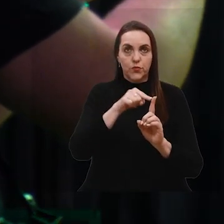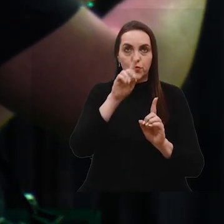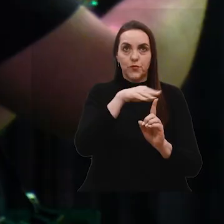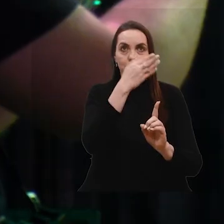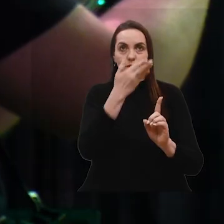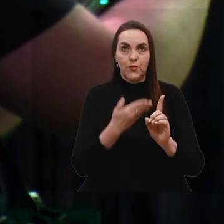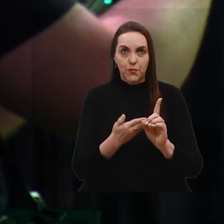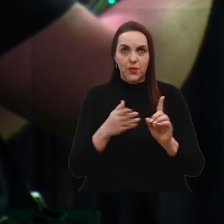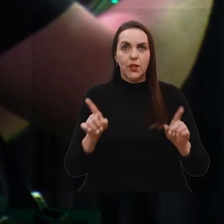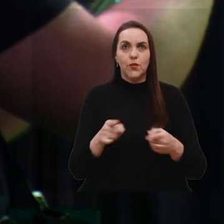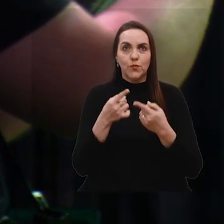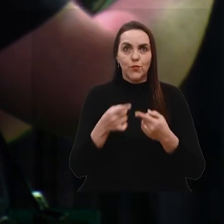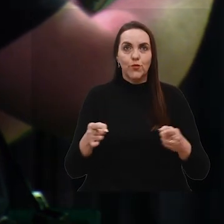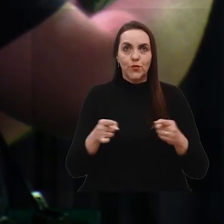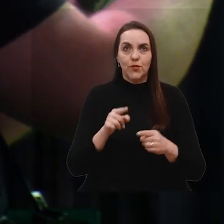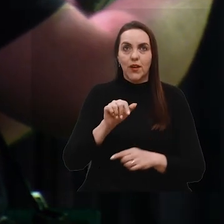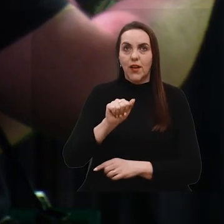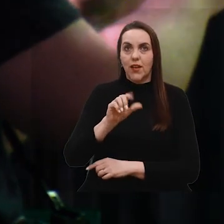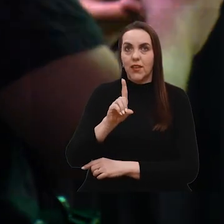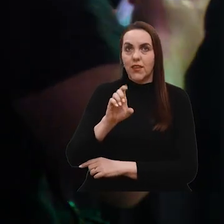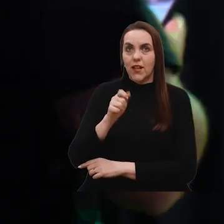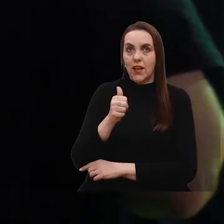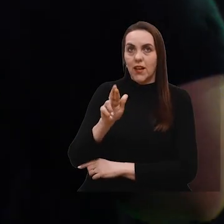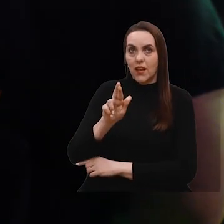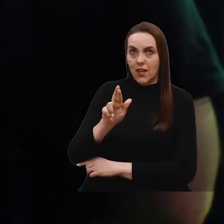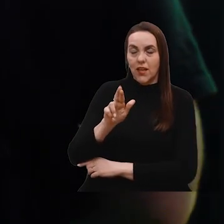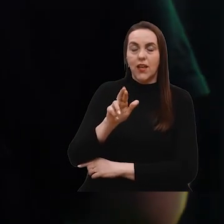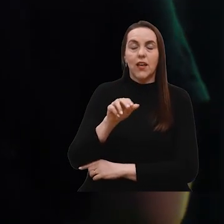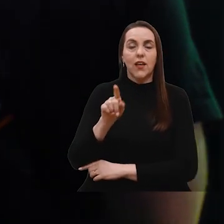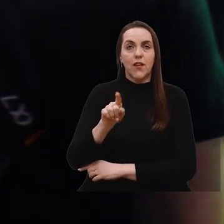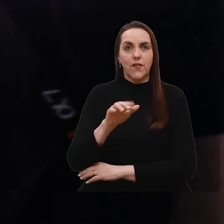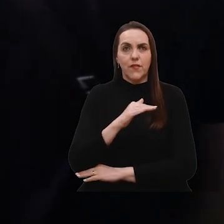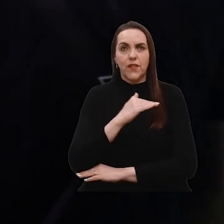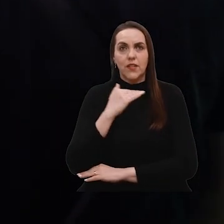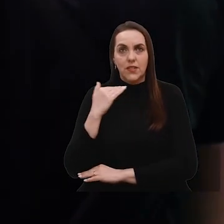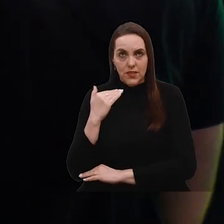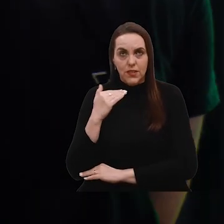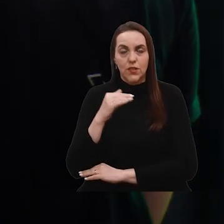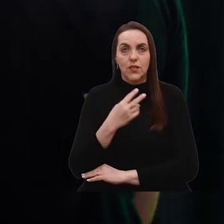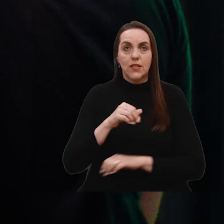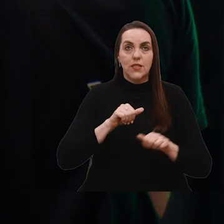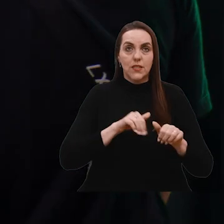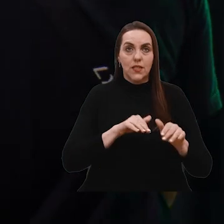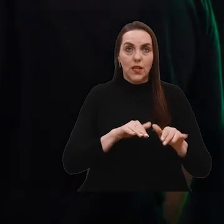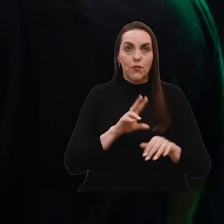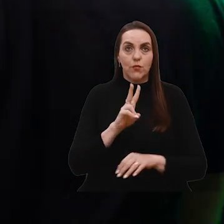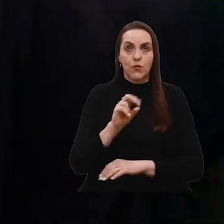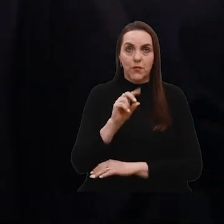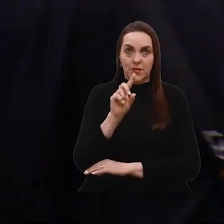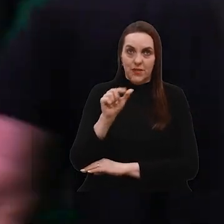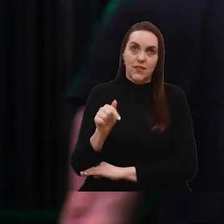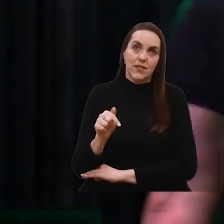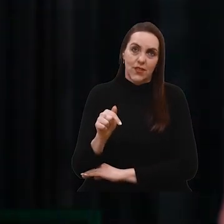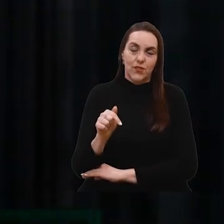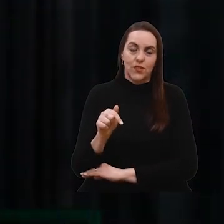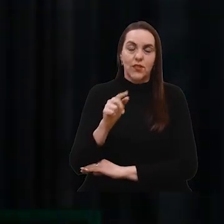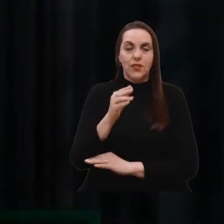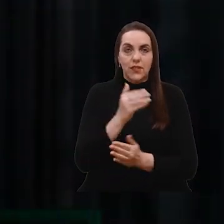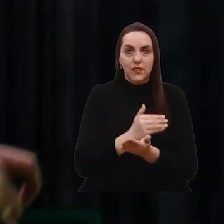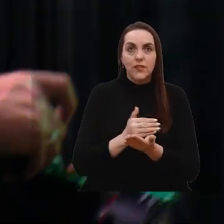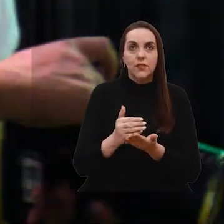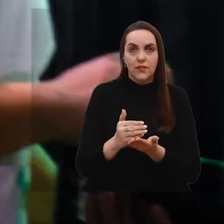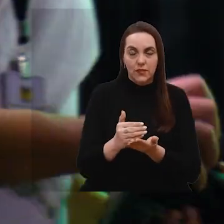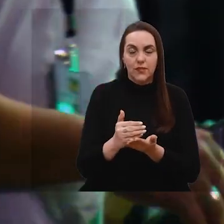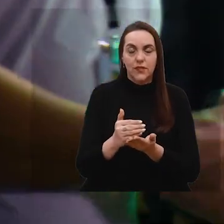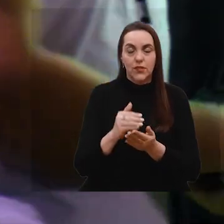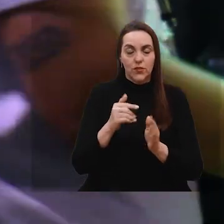com o objetivo de prestar homenagem ao músico Adelar Bertucci, falecido em setembro de